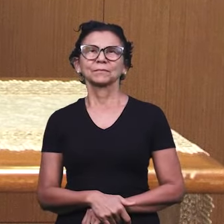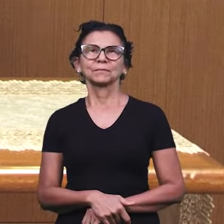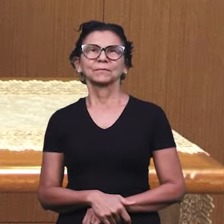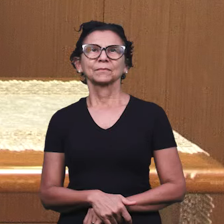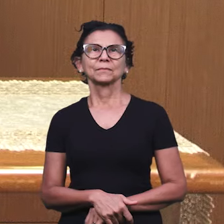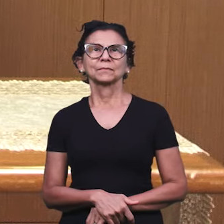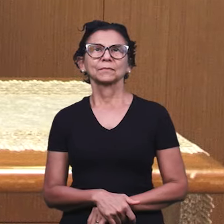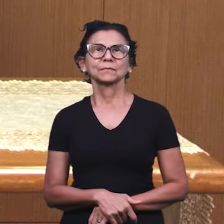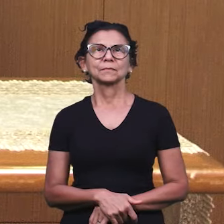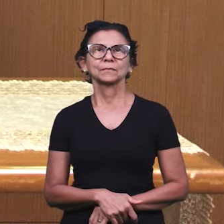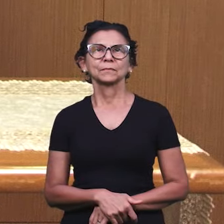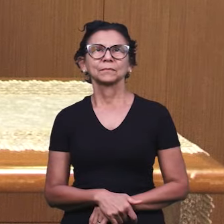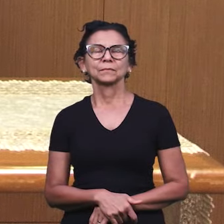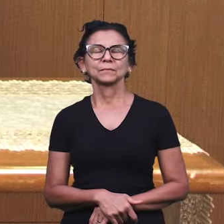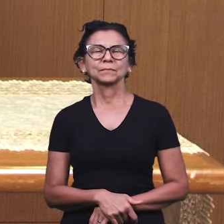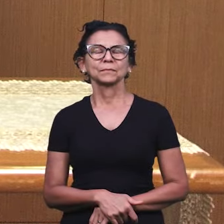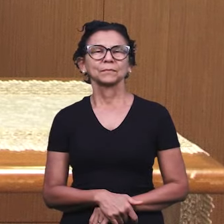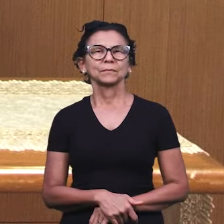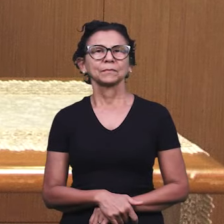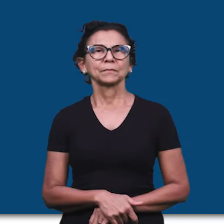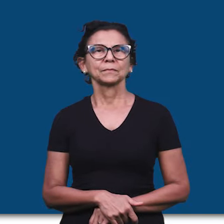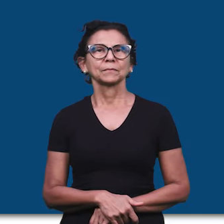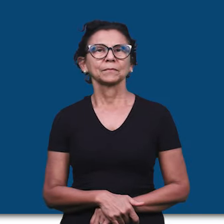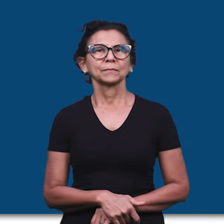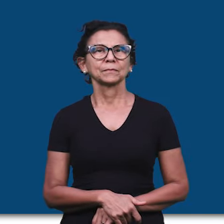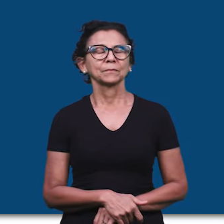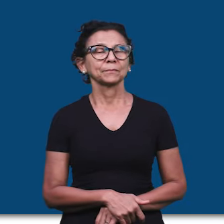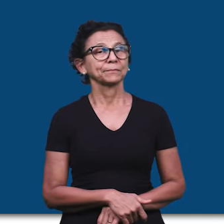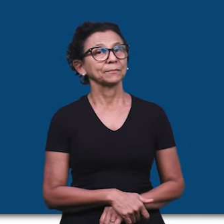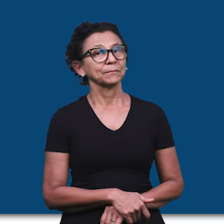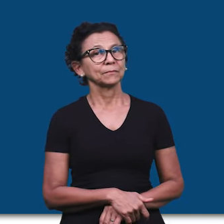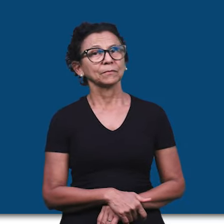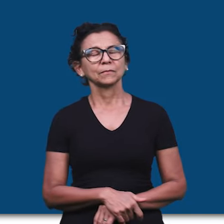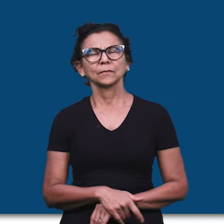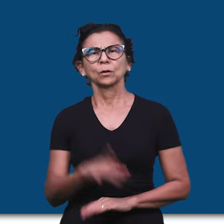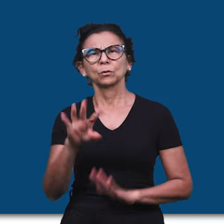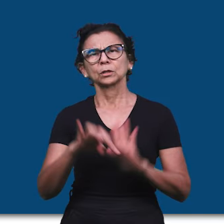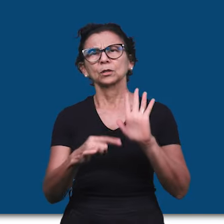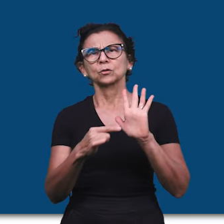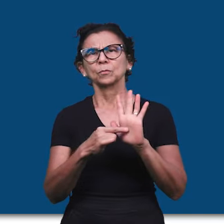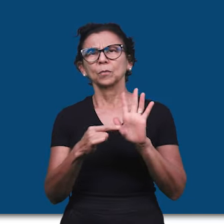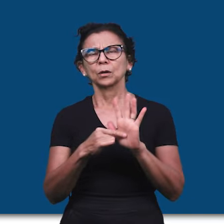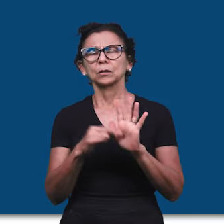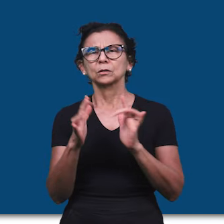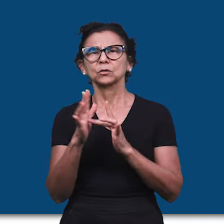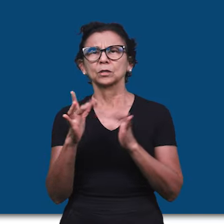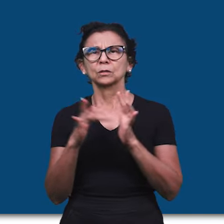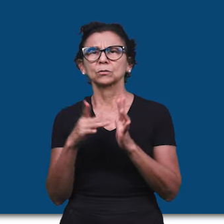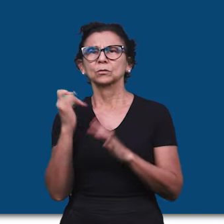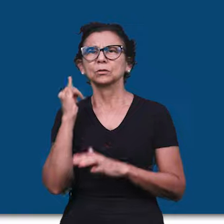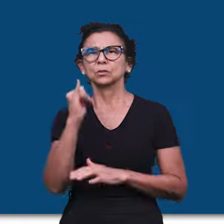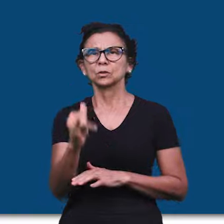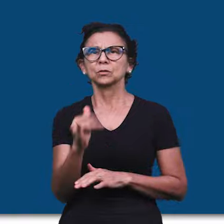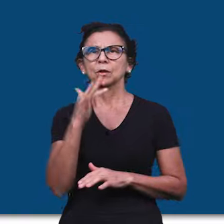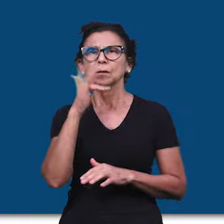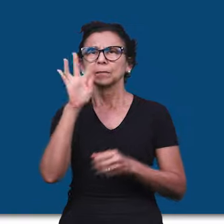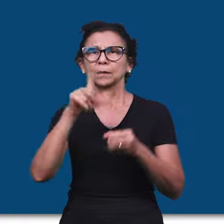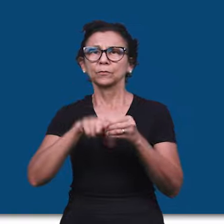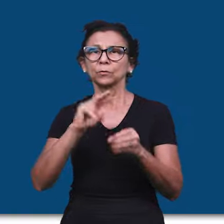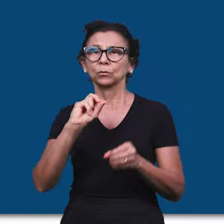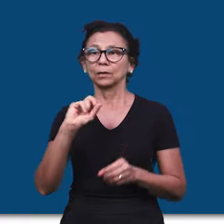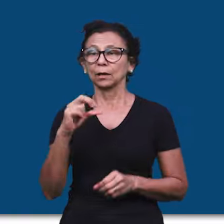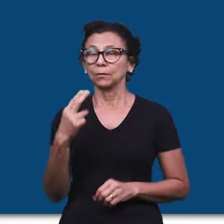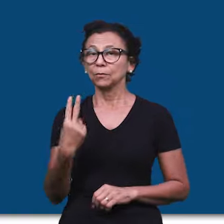A palavra do Senhor diz assim: Eis que venho sem demora. Guarda o que